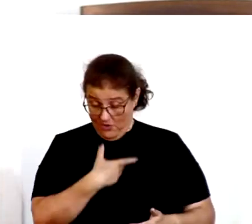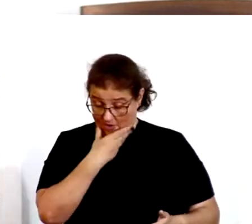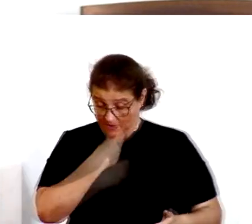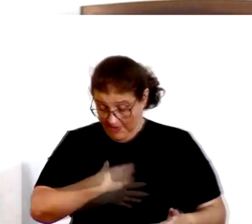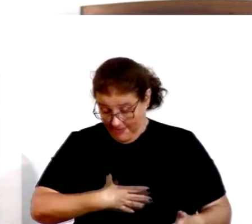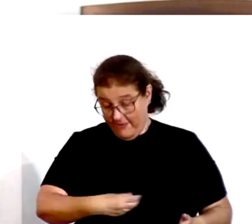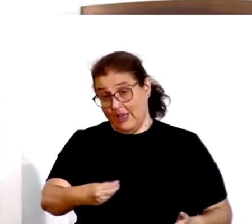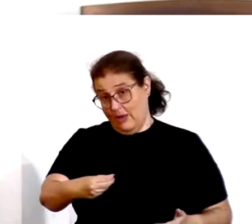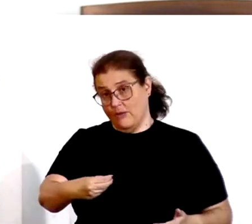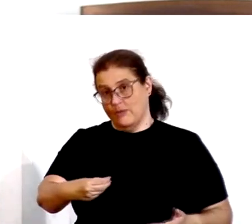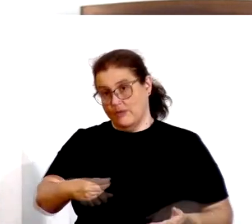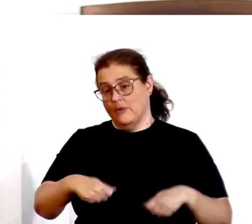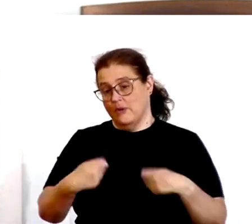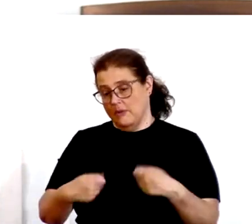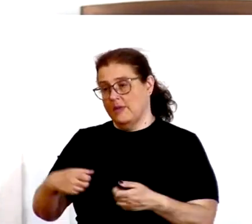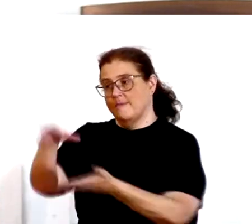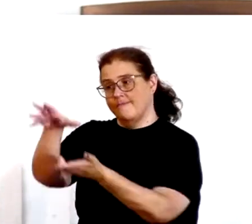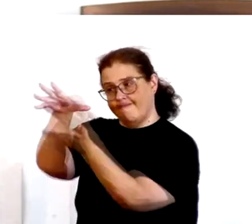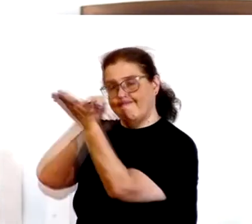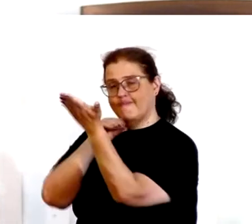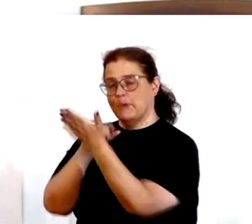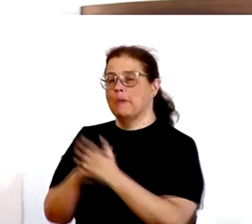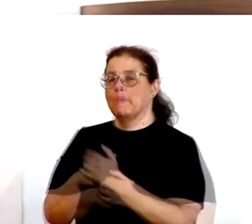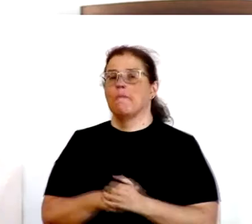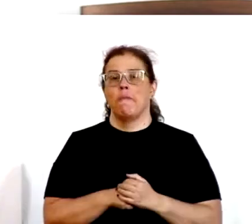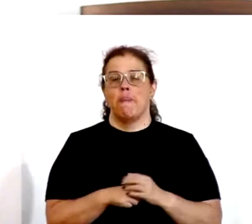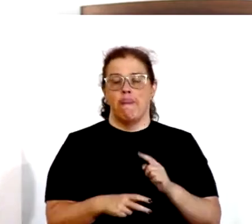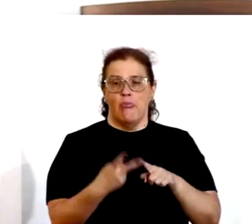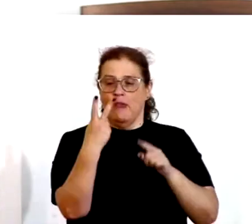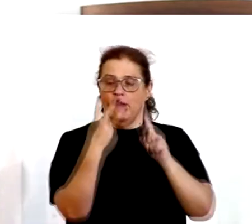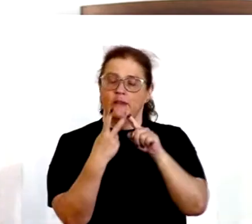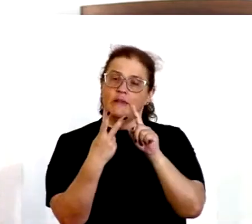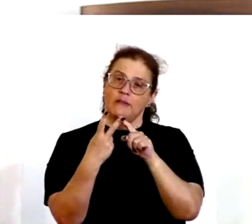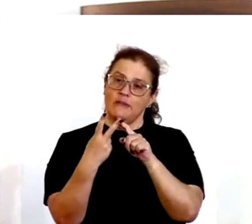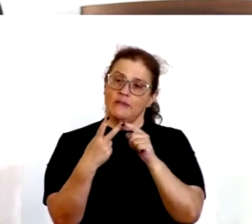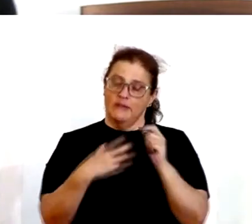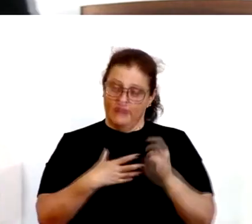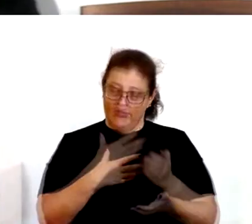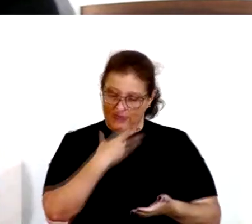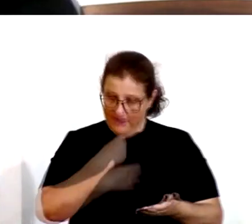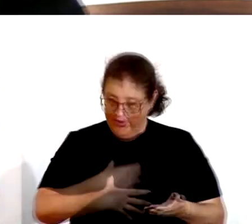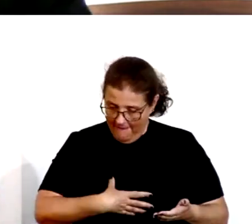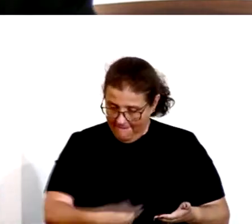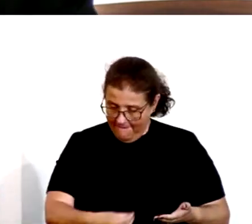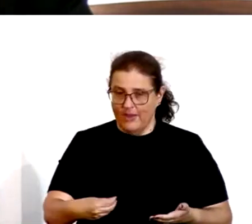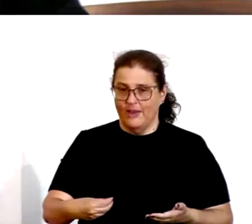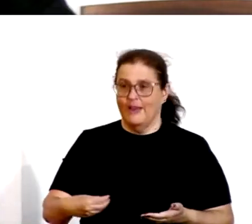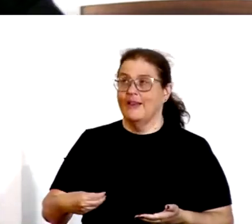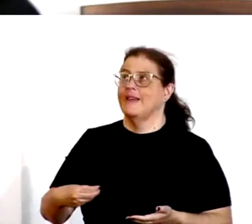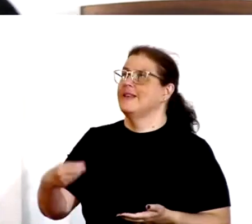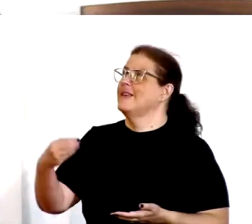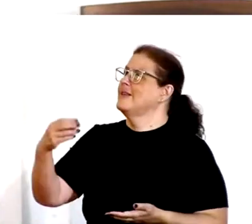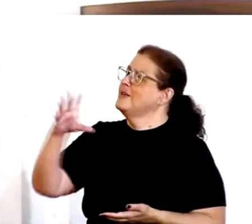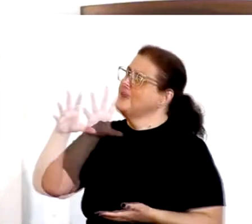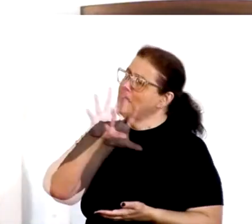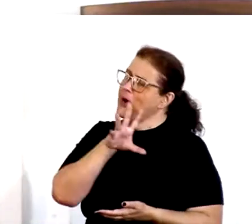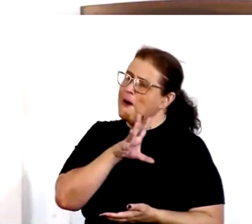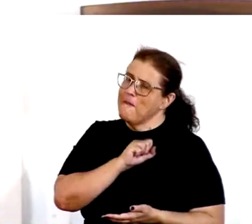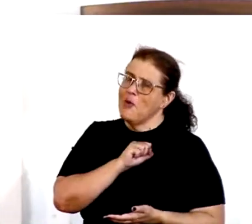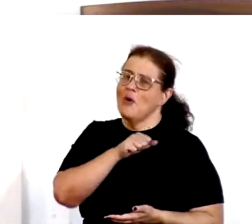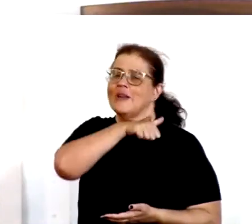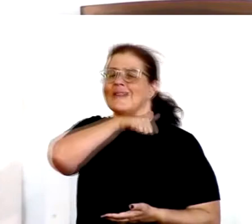Nós somos filhos. E o segundo é porque nós somos filhos, mas somos filhos do amor sacrificial.